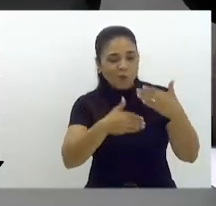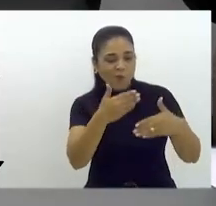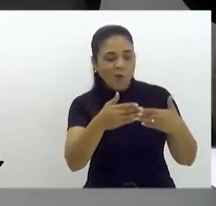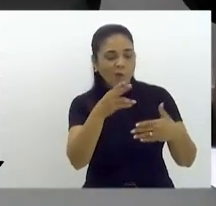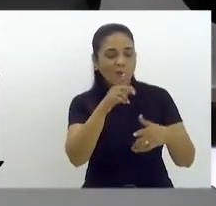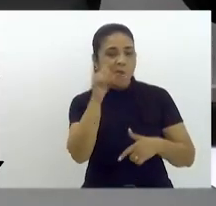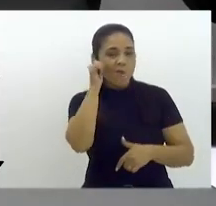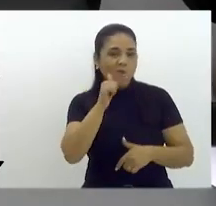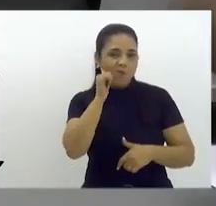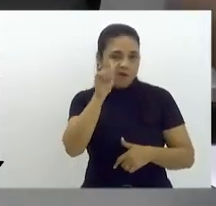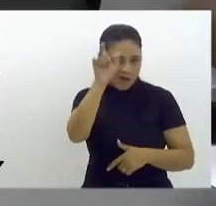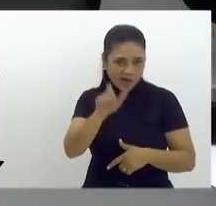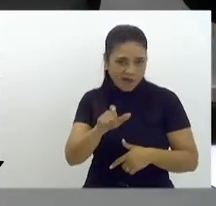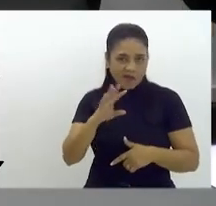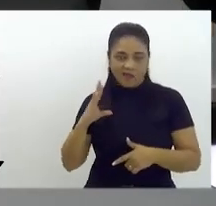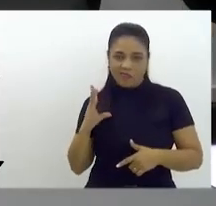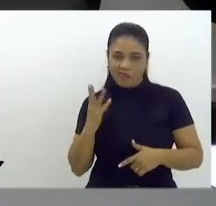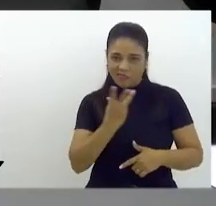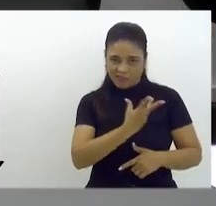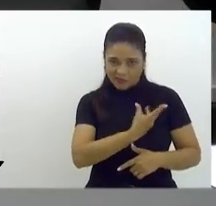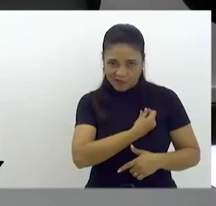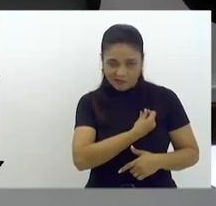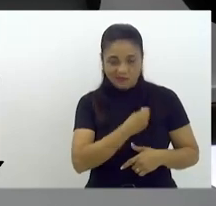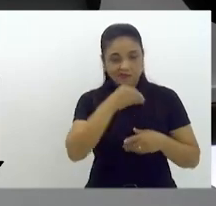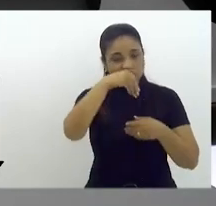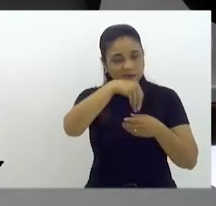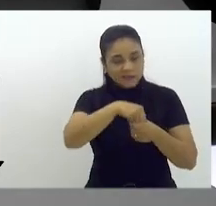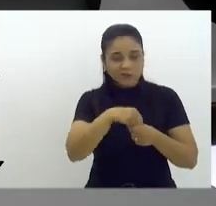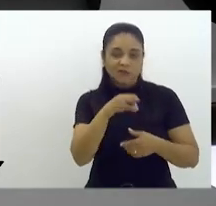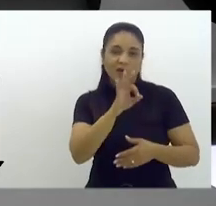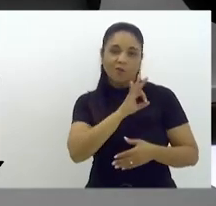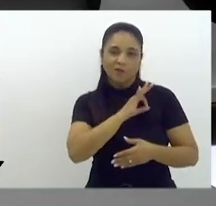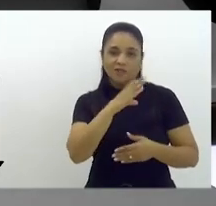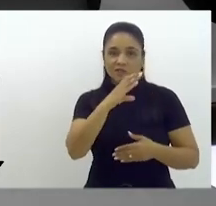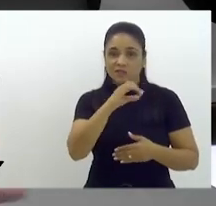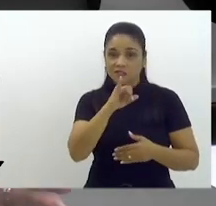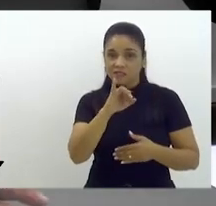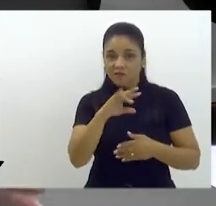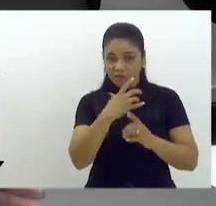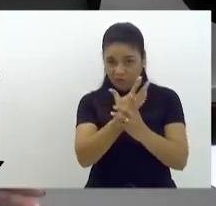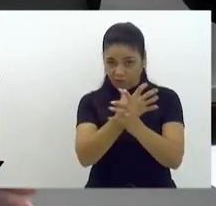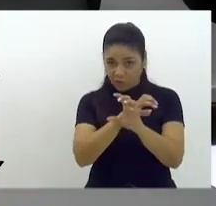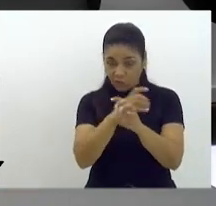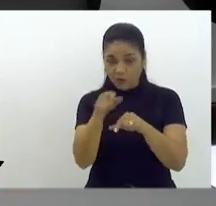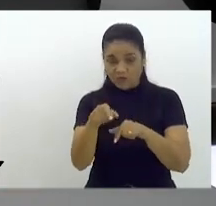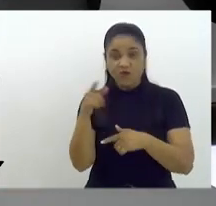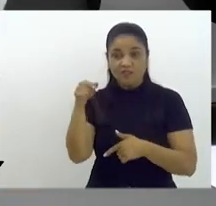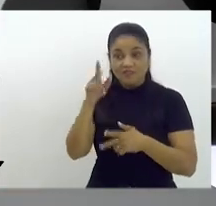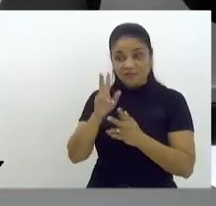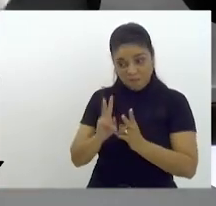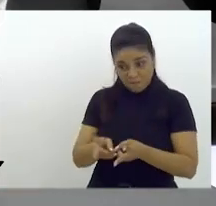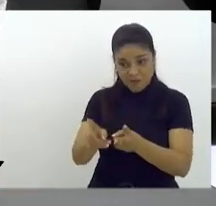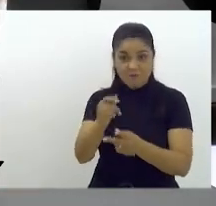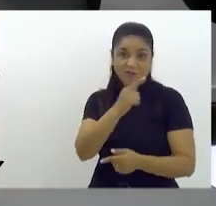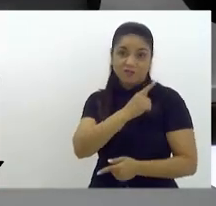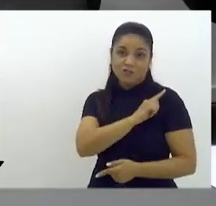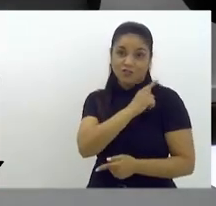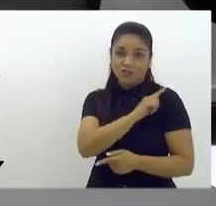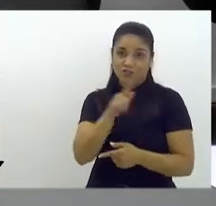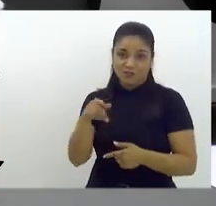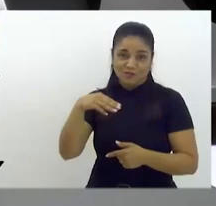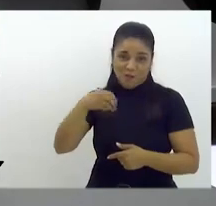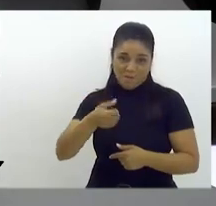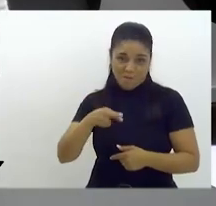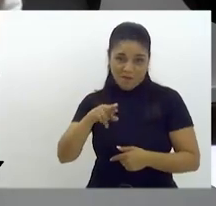travestis na Polícia Civil que foi premiado Inclusive a Vanguarda para variar e foi na sua gestão quer dizer o primeiro caminho primeiro